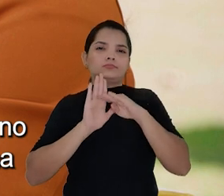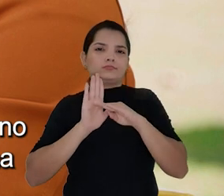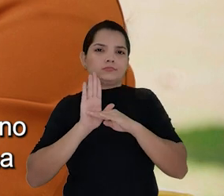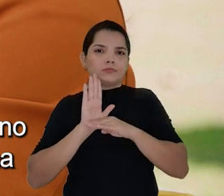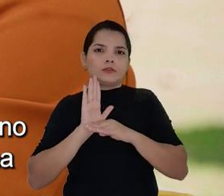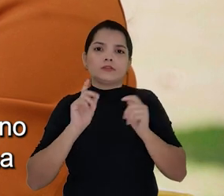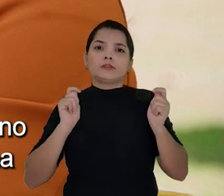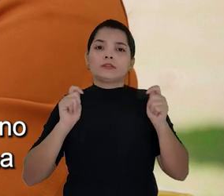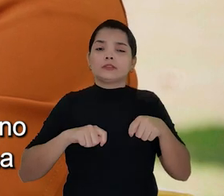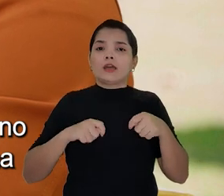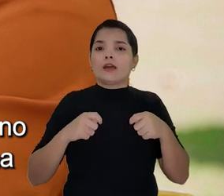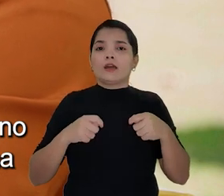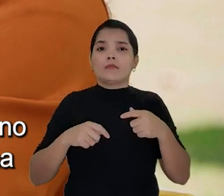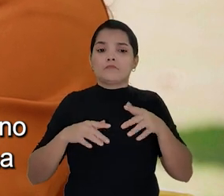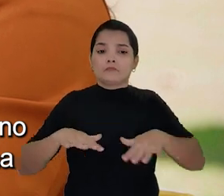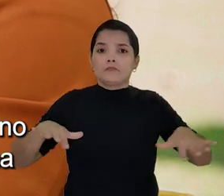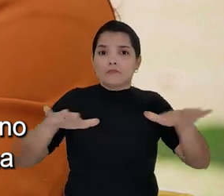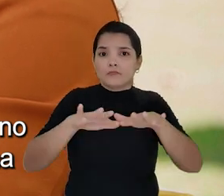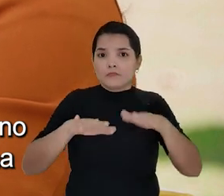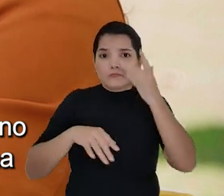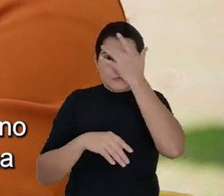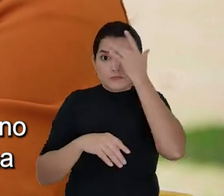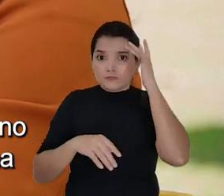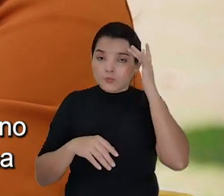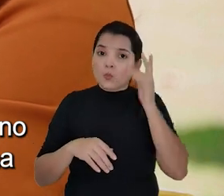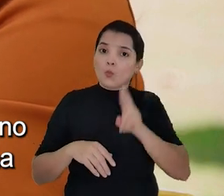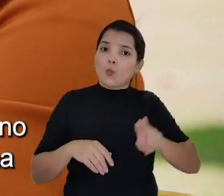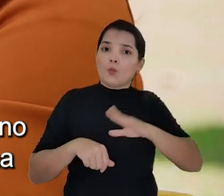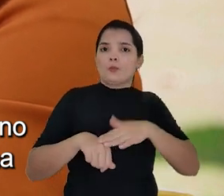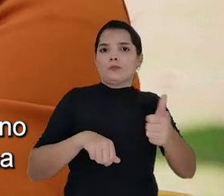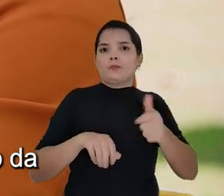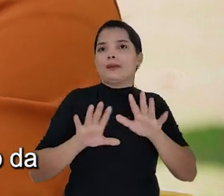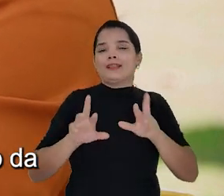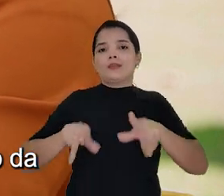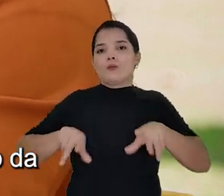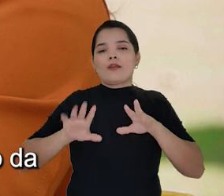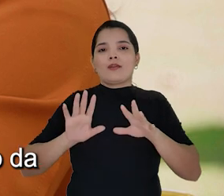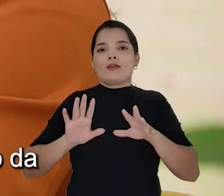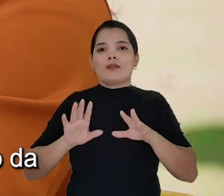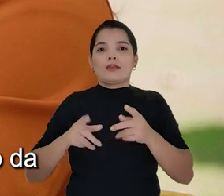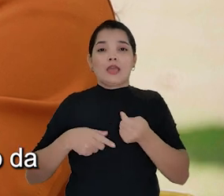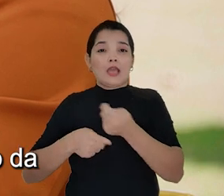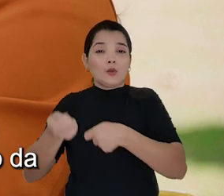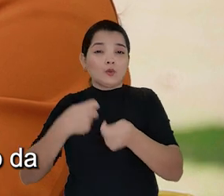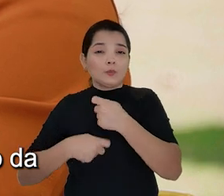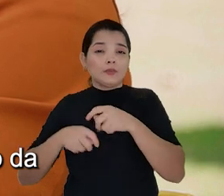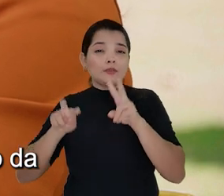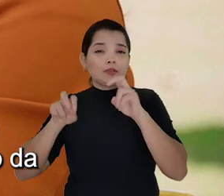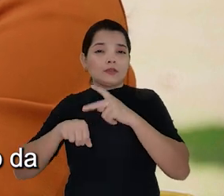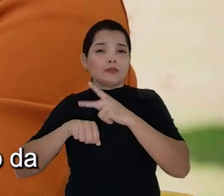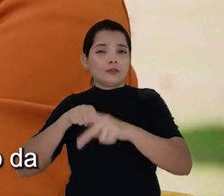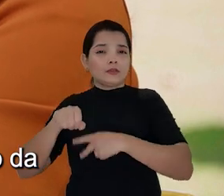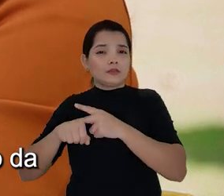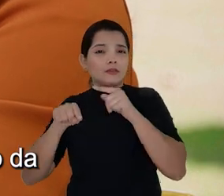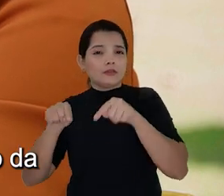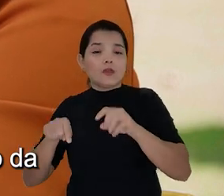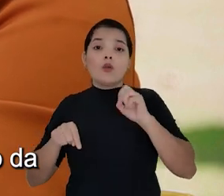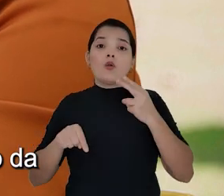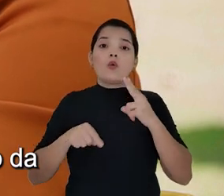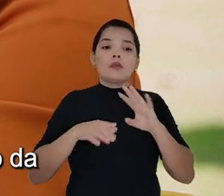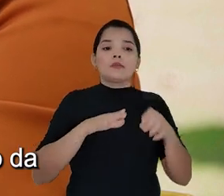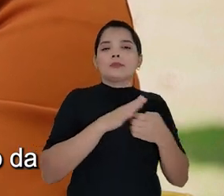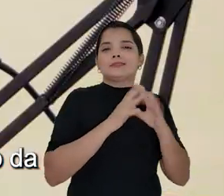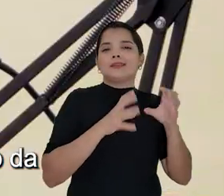melhor uso em torno da humanidade né Nós não estamos falando de uma economia de um país ou da do enriquecimento de um